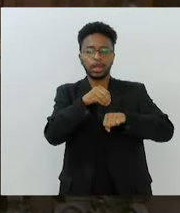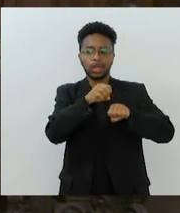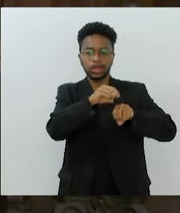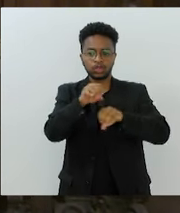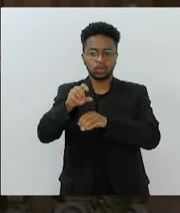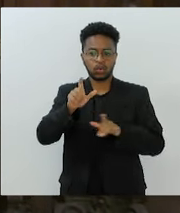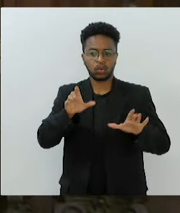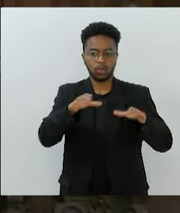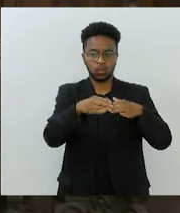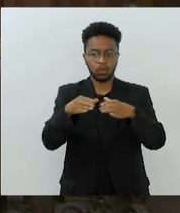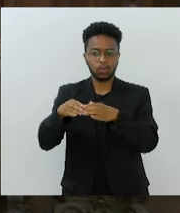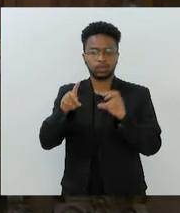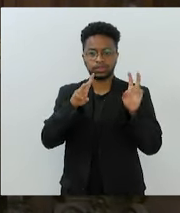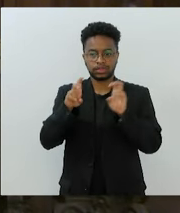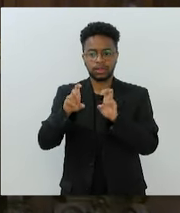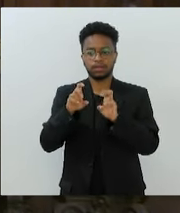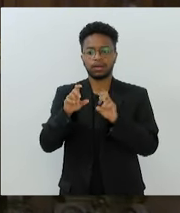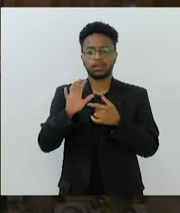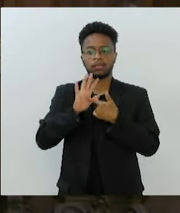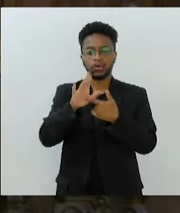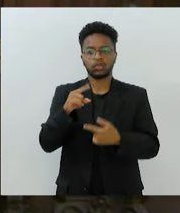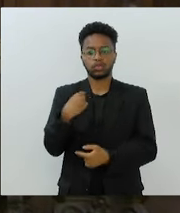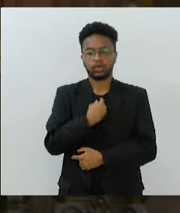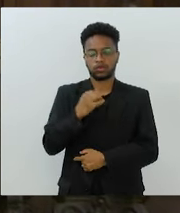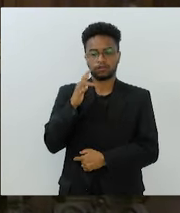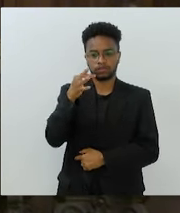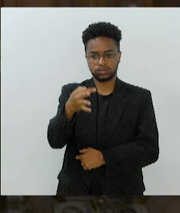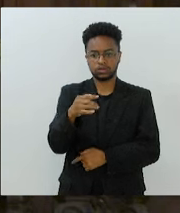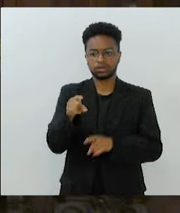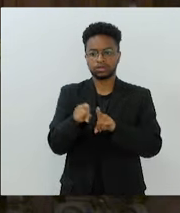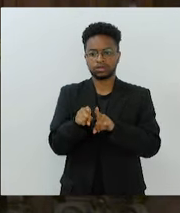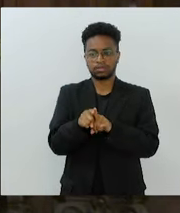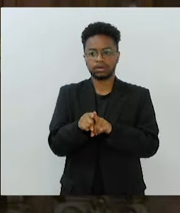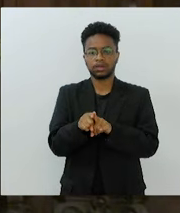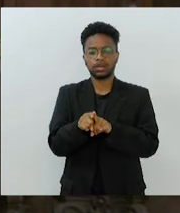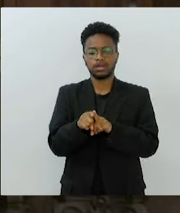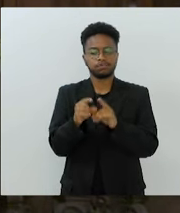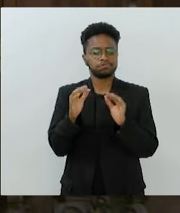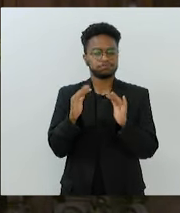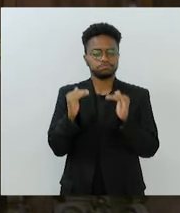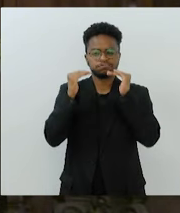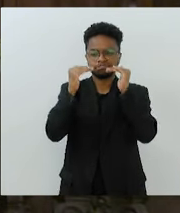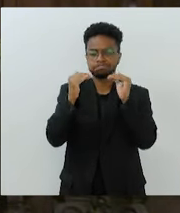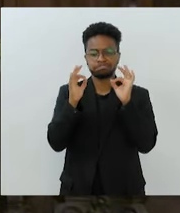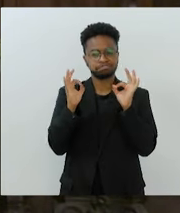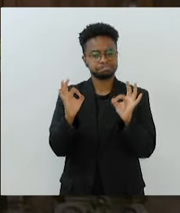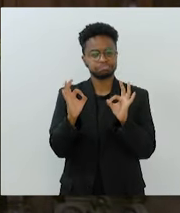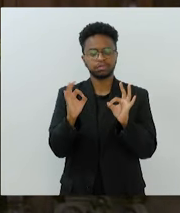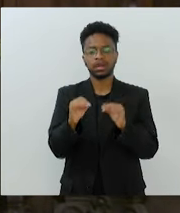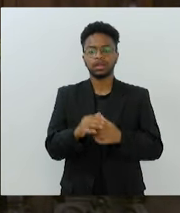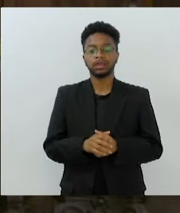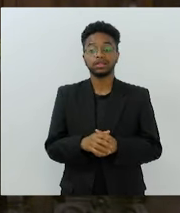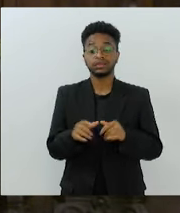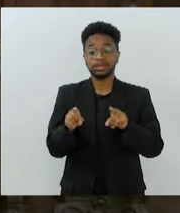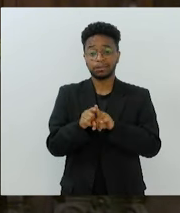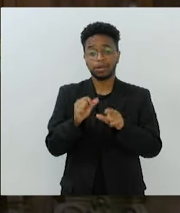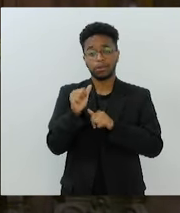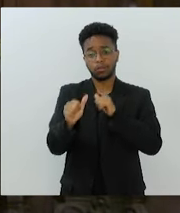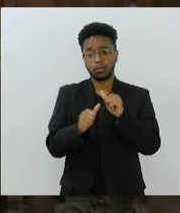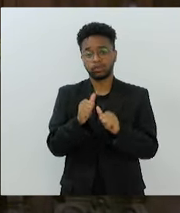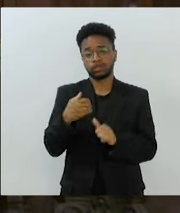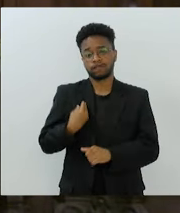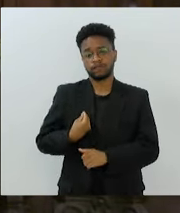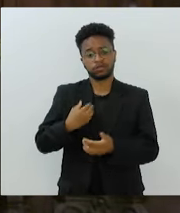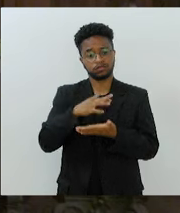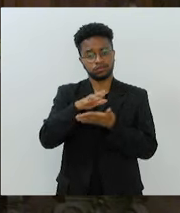definem nosso futuro, com maestria absolutamente fora do padrão. Esse talento tem mudado o destino de muita gente,